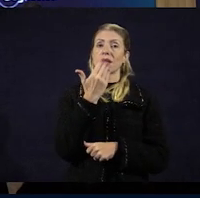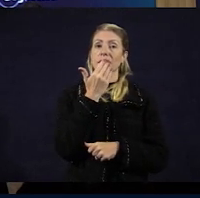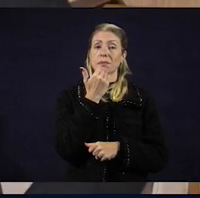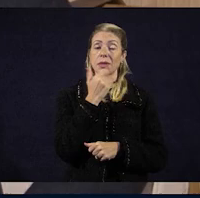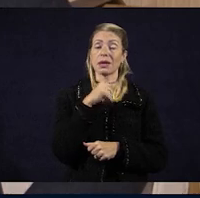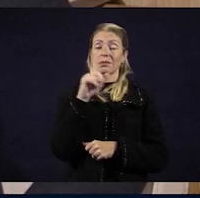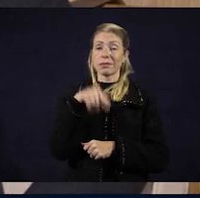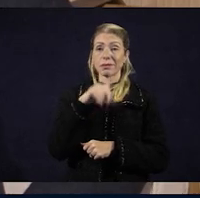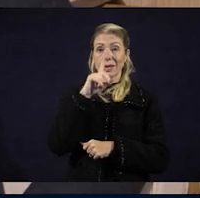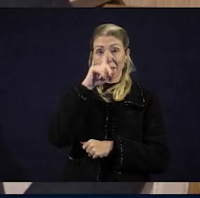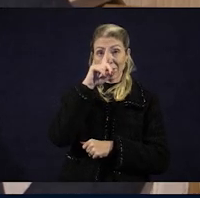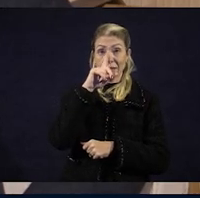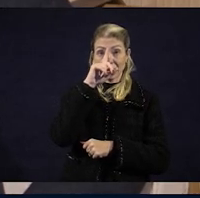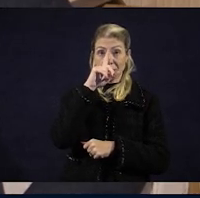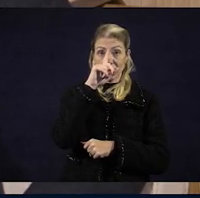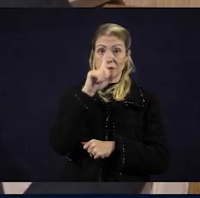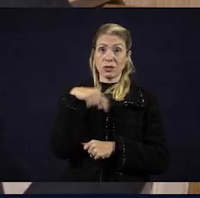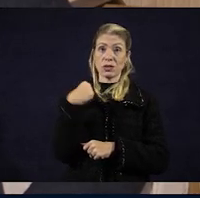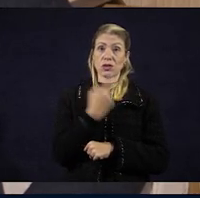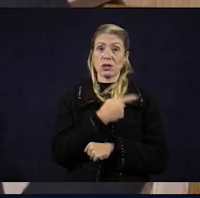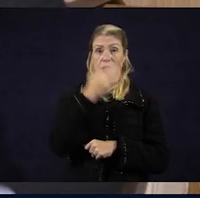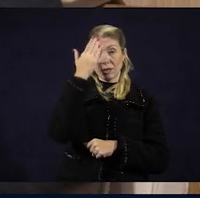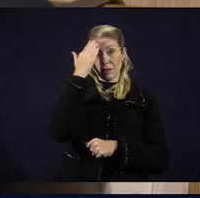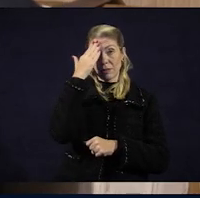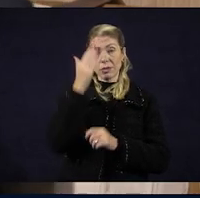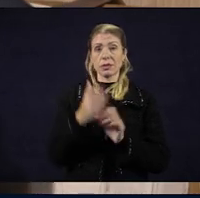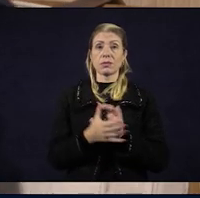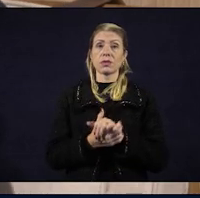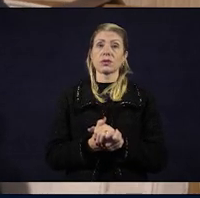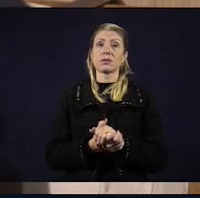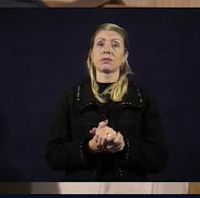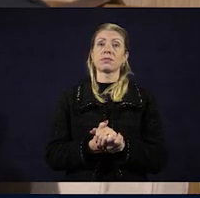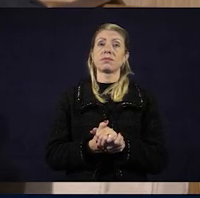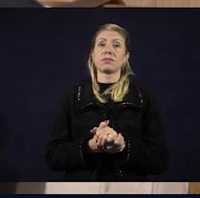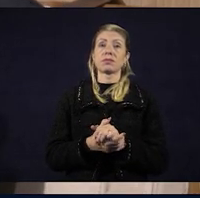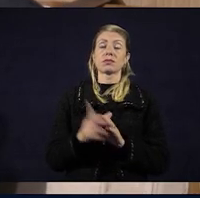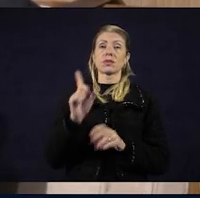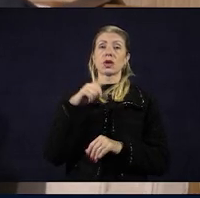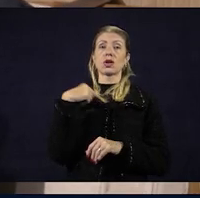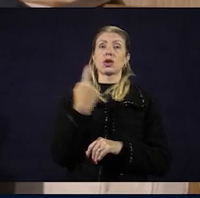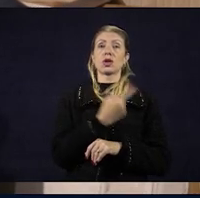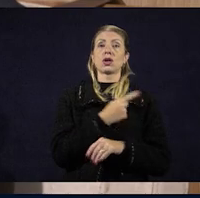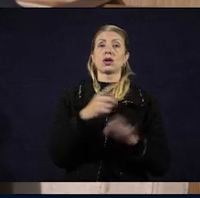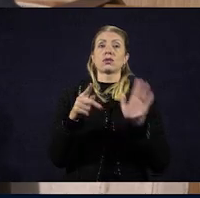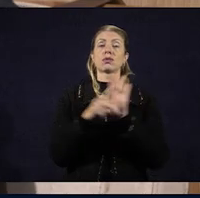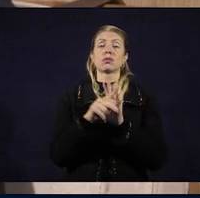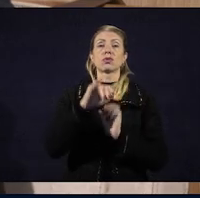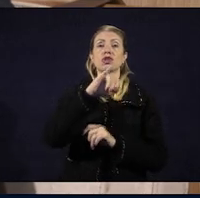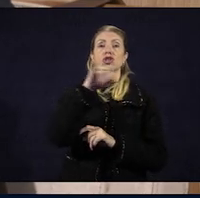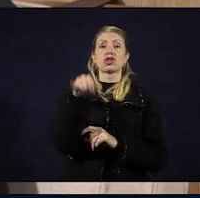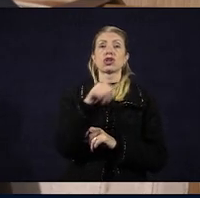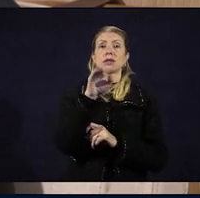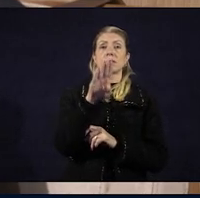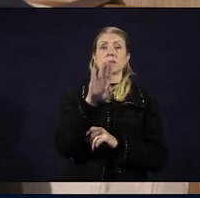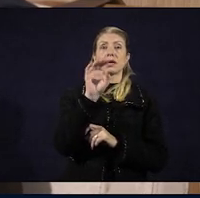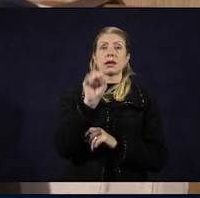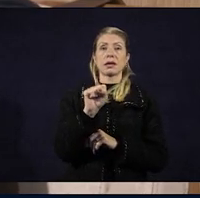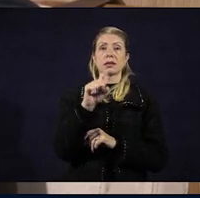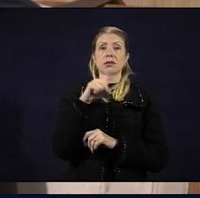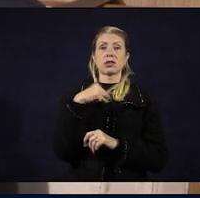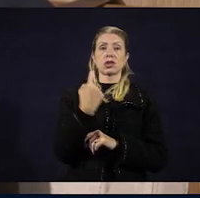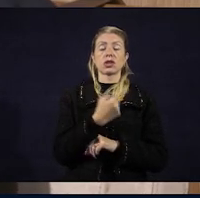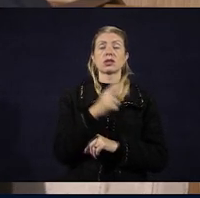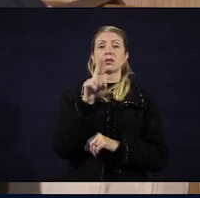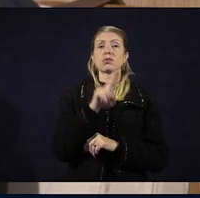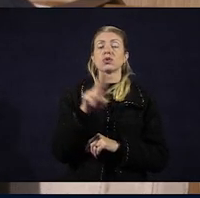é o grande risco como essa questão nós na JBS estamos abordando a questão da